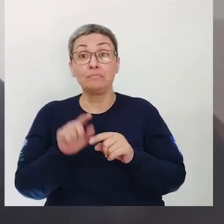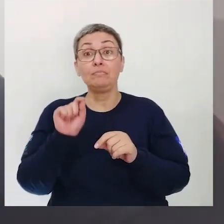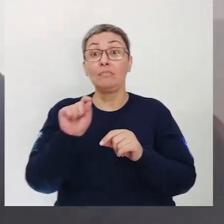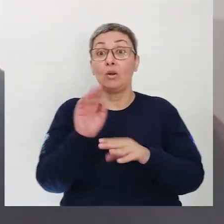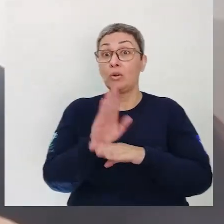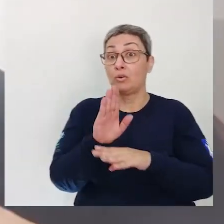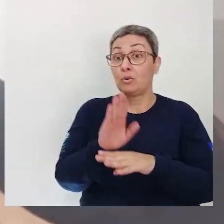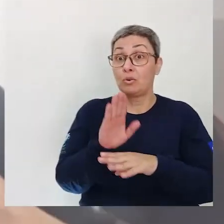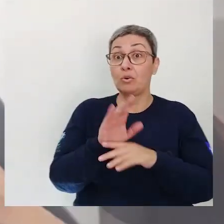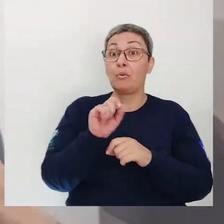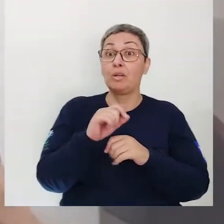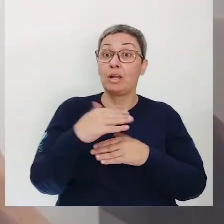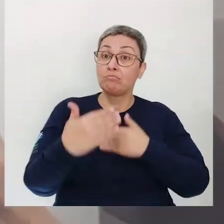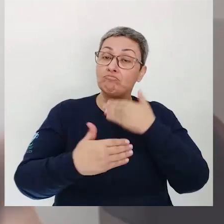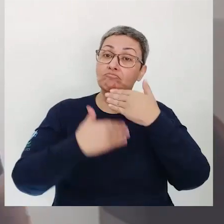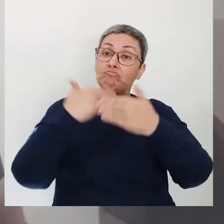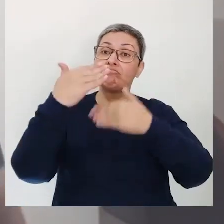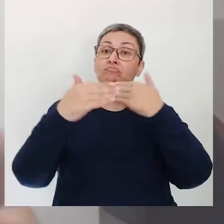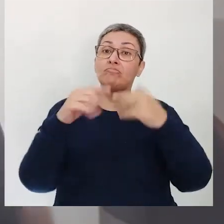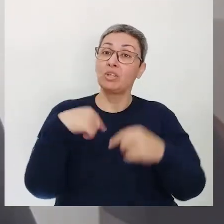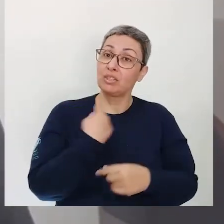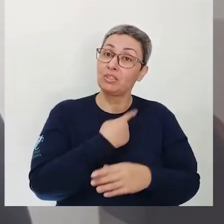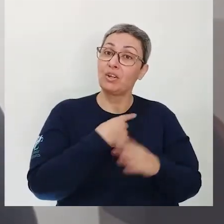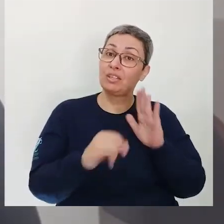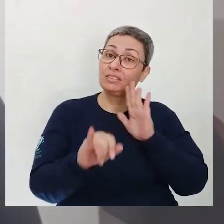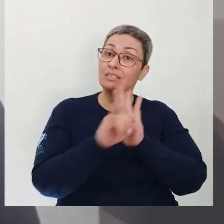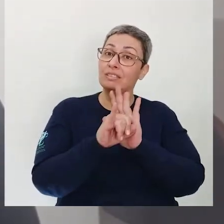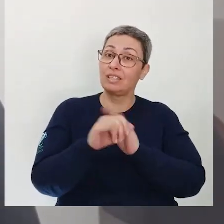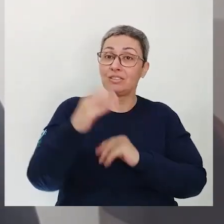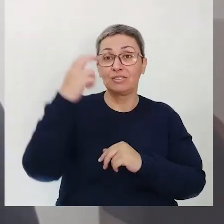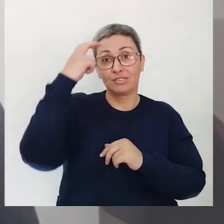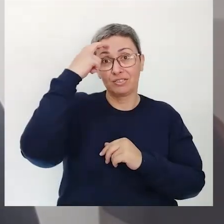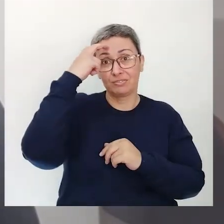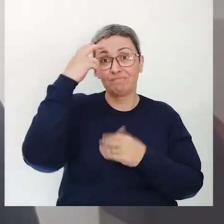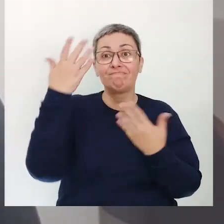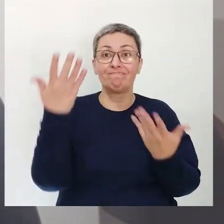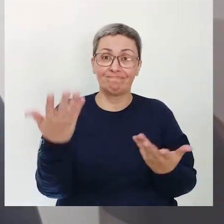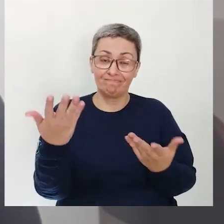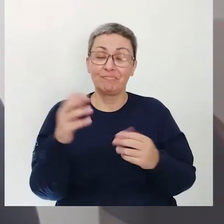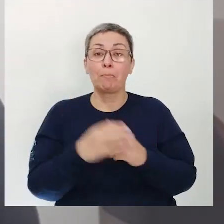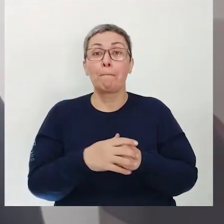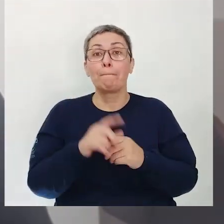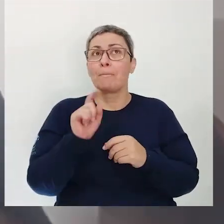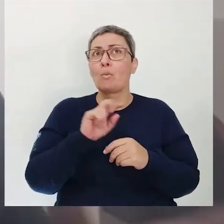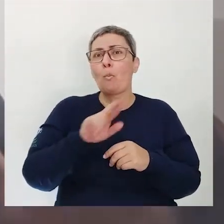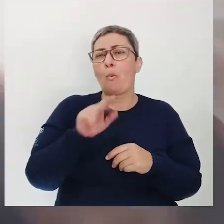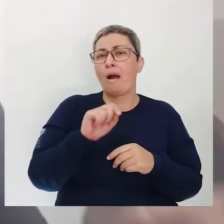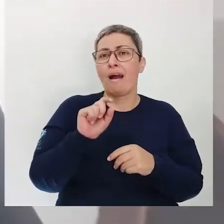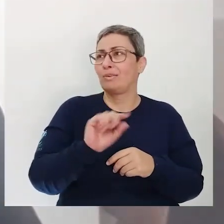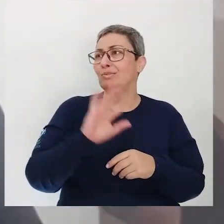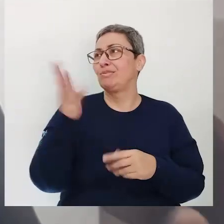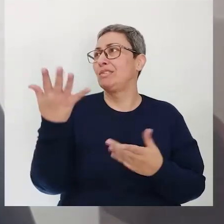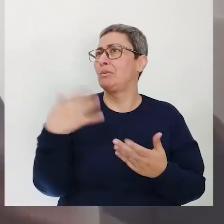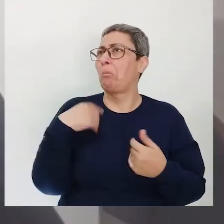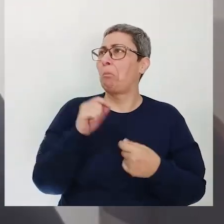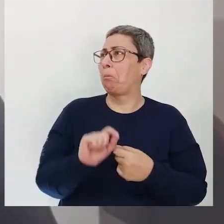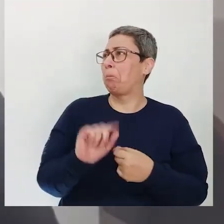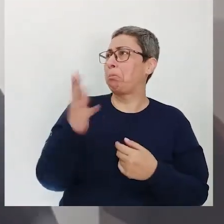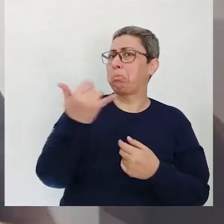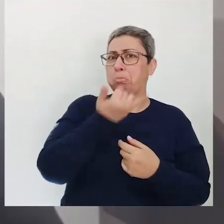elas ajudaram a construir a nossa identidade cultural, tá? Então não aconteceu do nada,